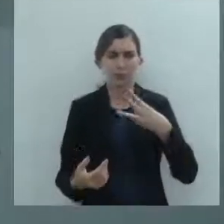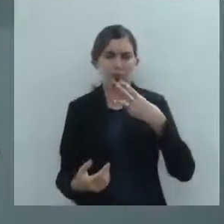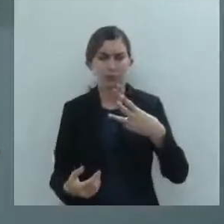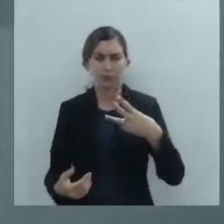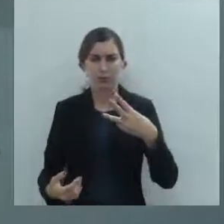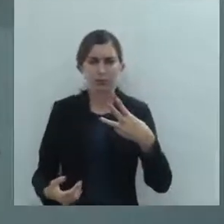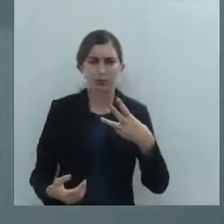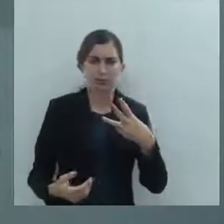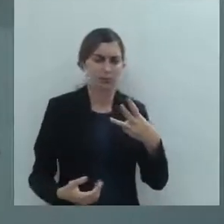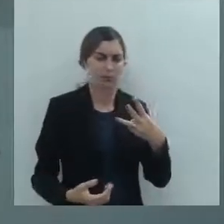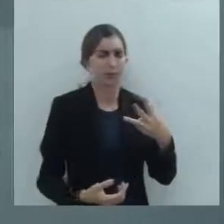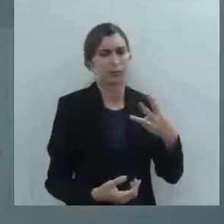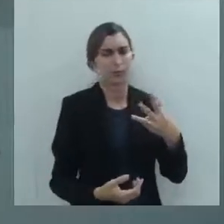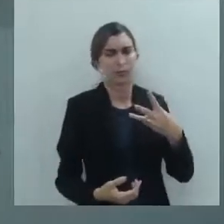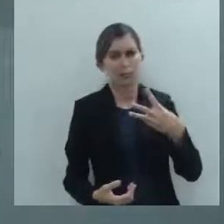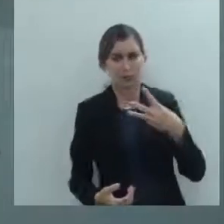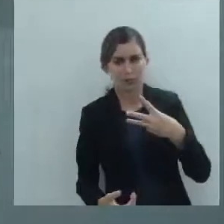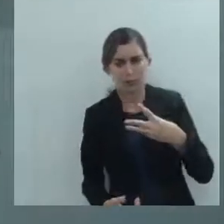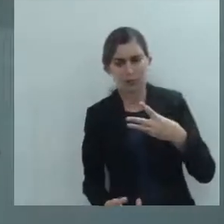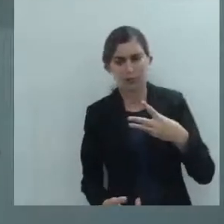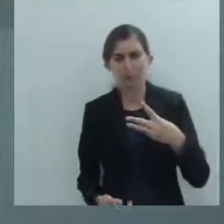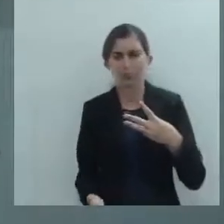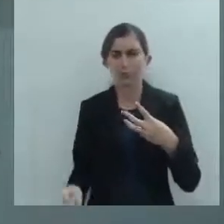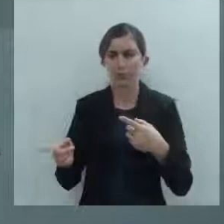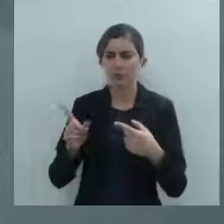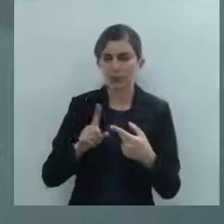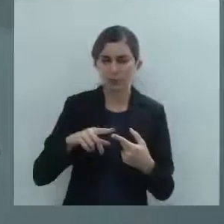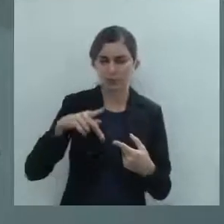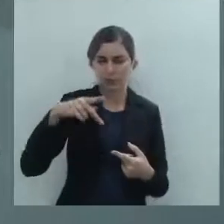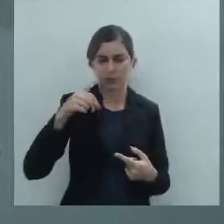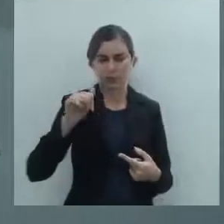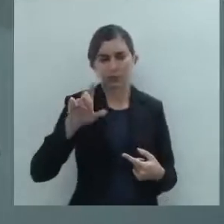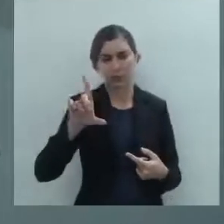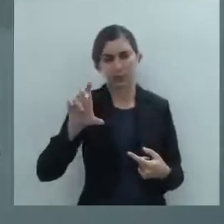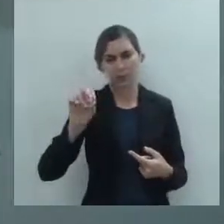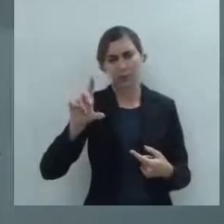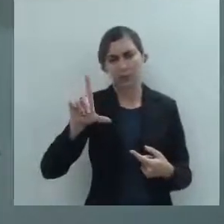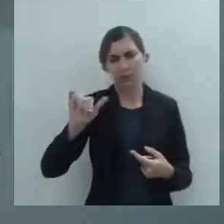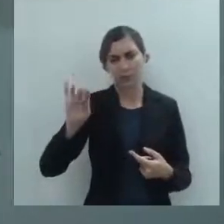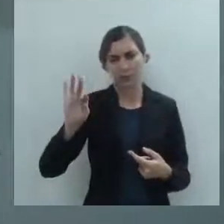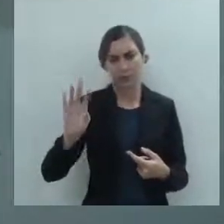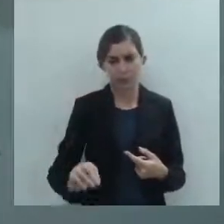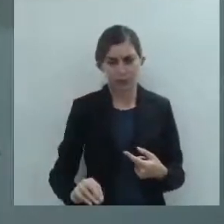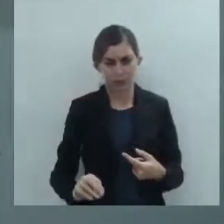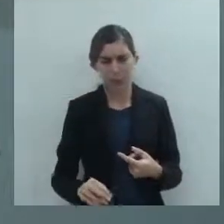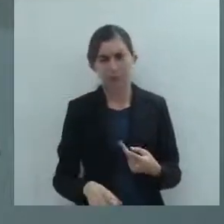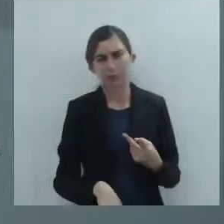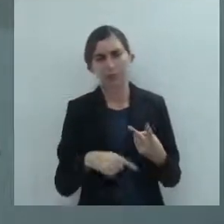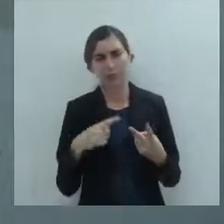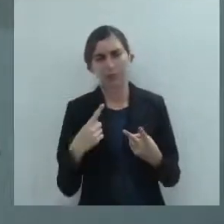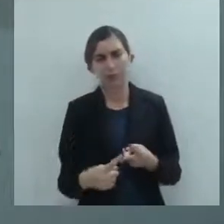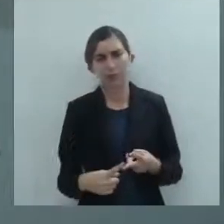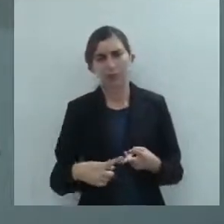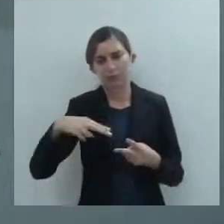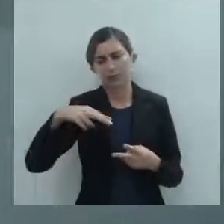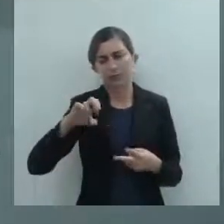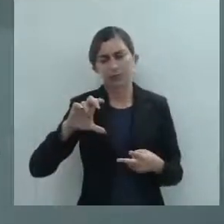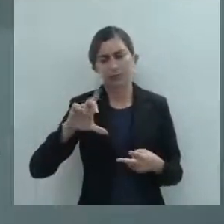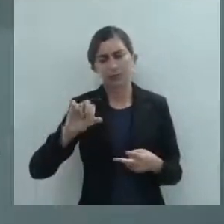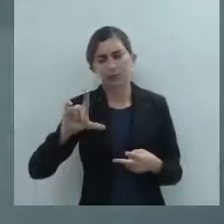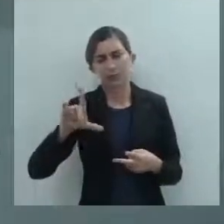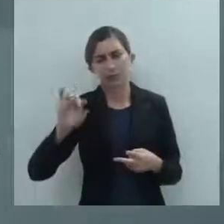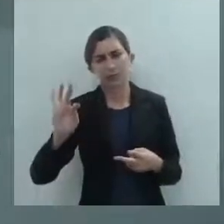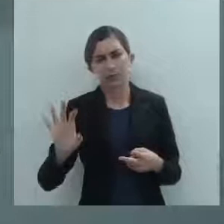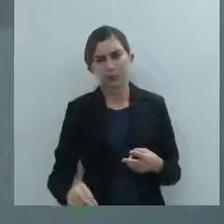preço Fábio três etapas tá bem o paleolítico ou idade da pedra o neolítico